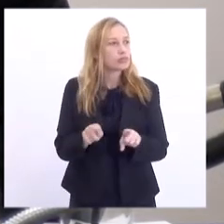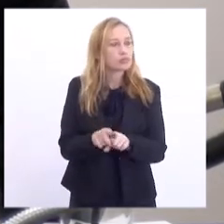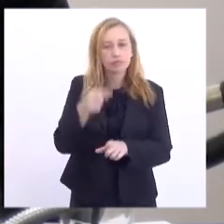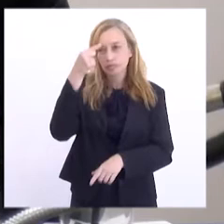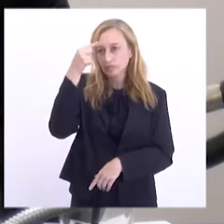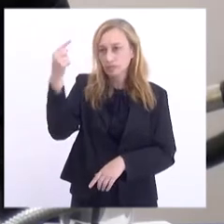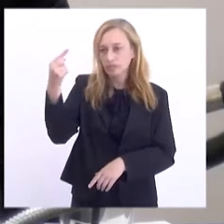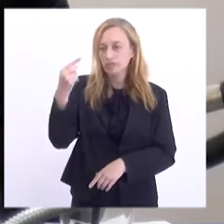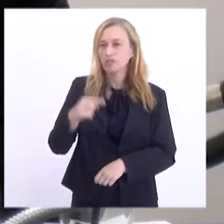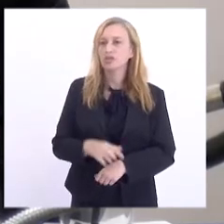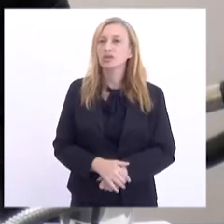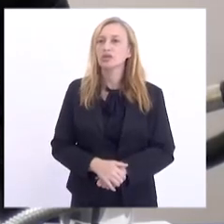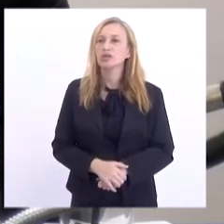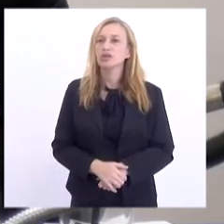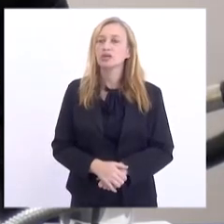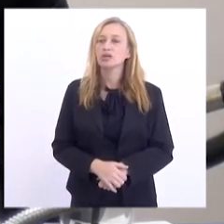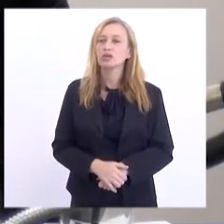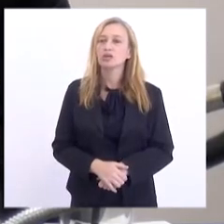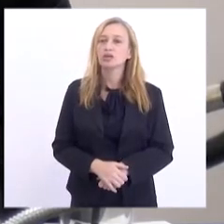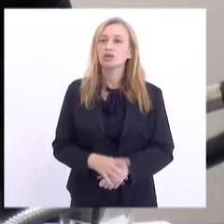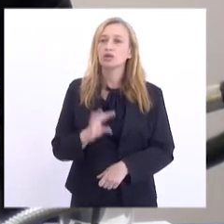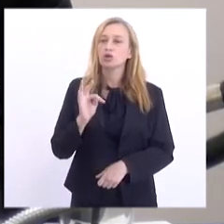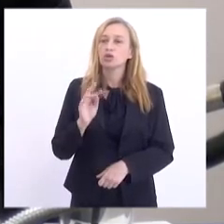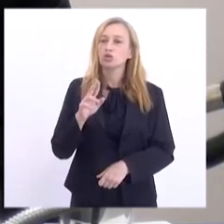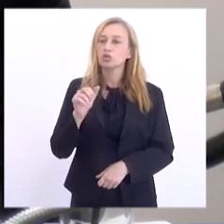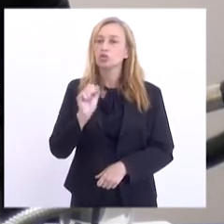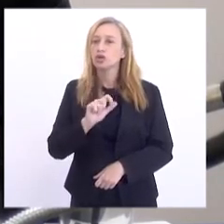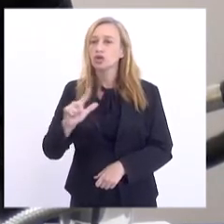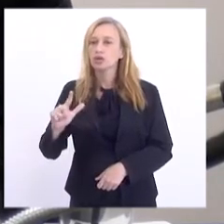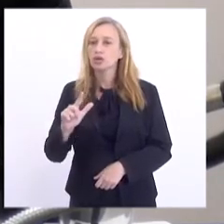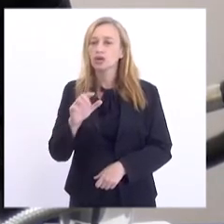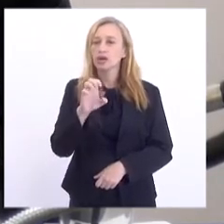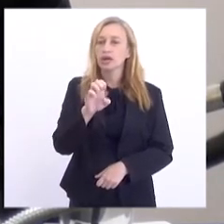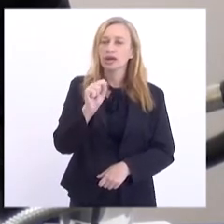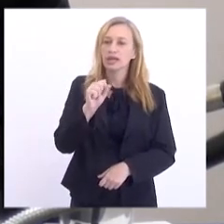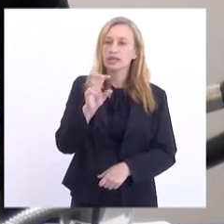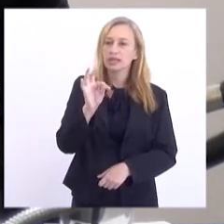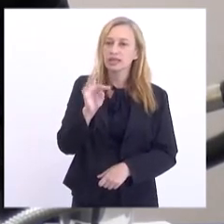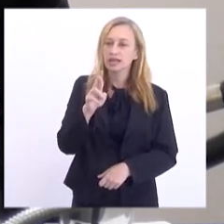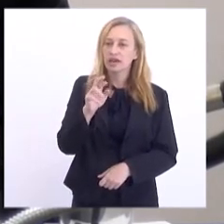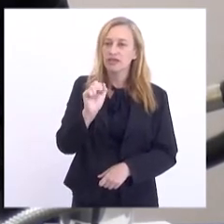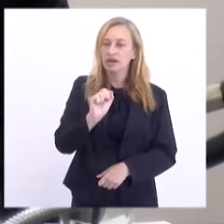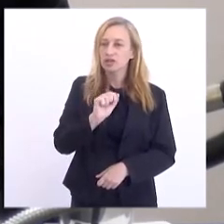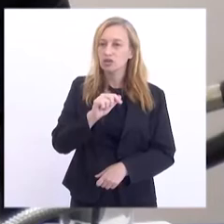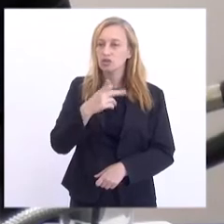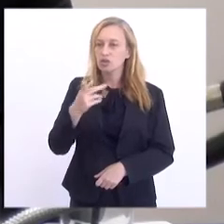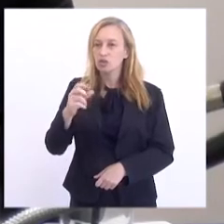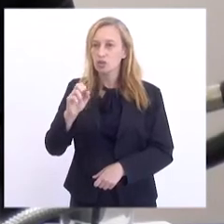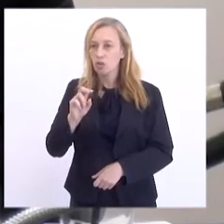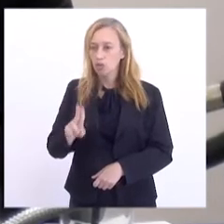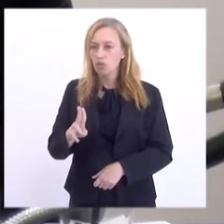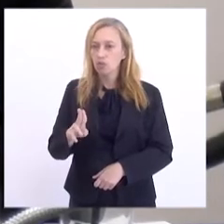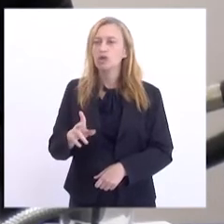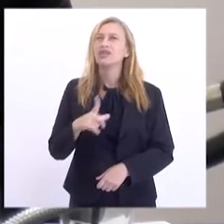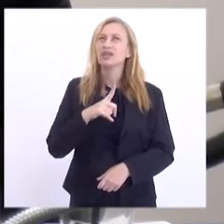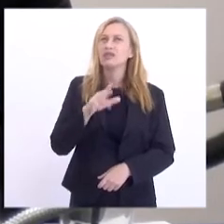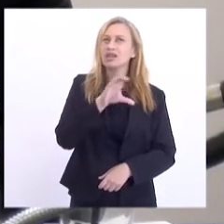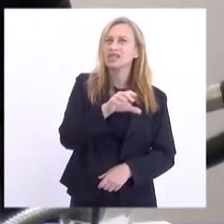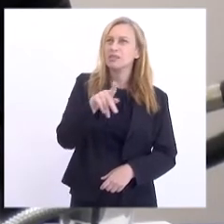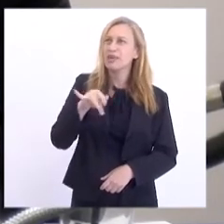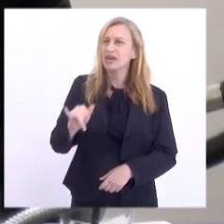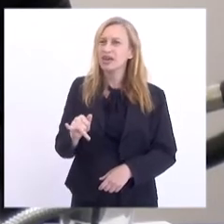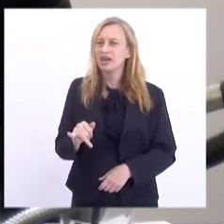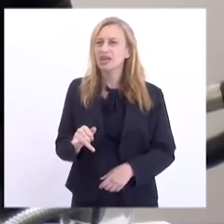ideia do a ideia do túnel extravasor tem uma CPI que foi feita na sua casa 2011 em